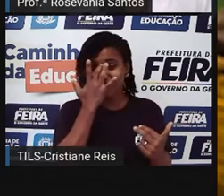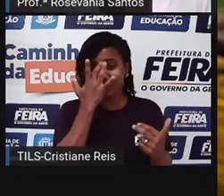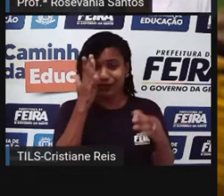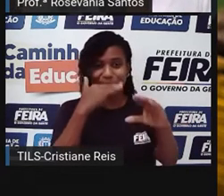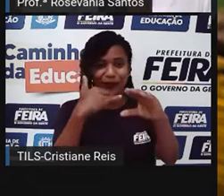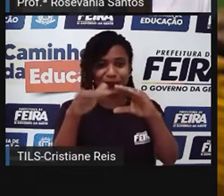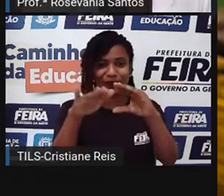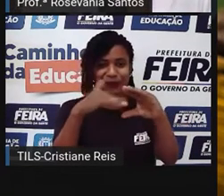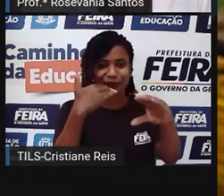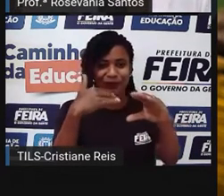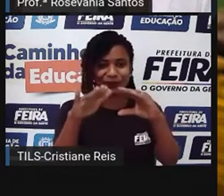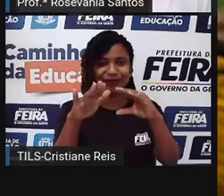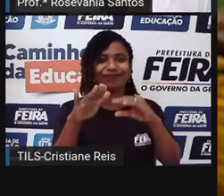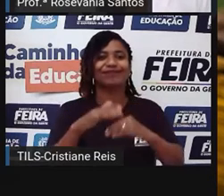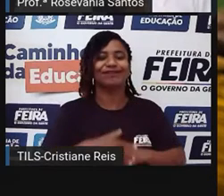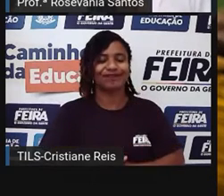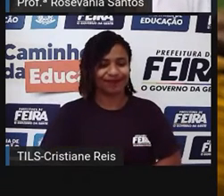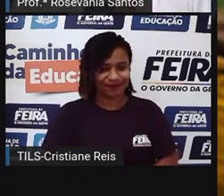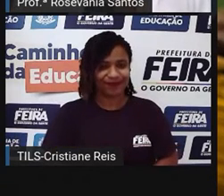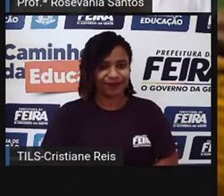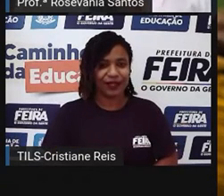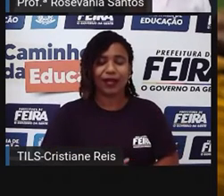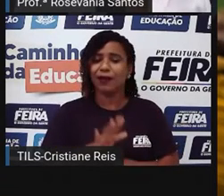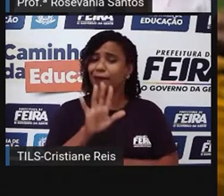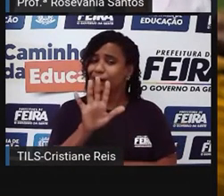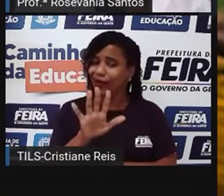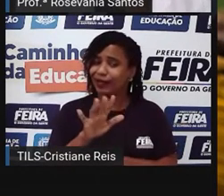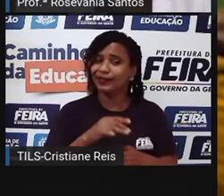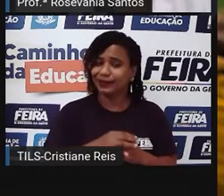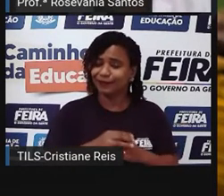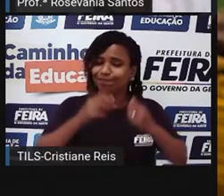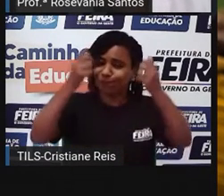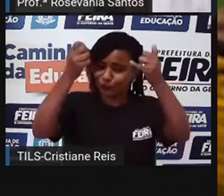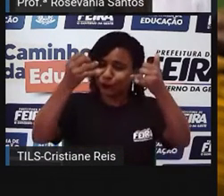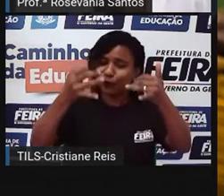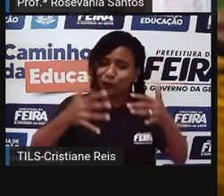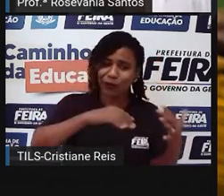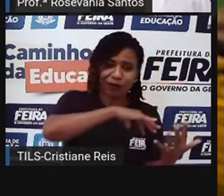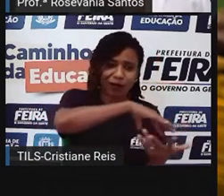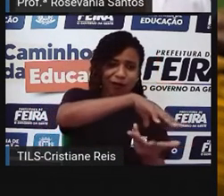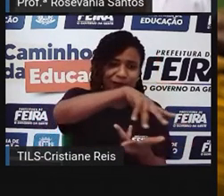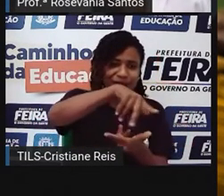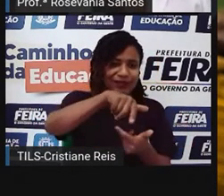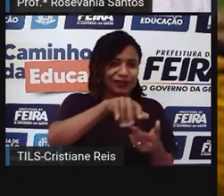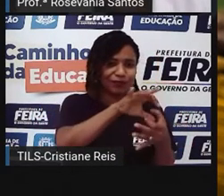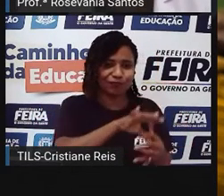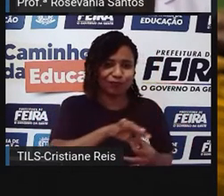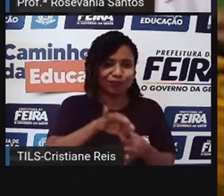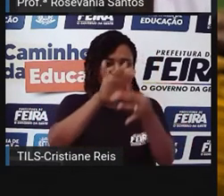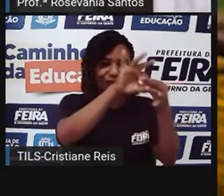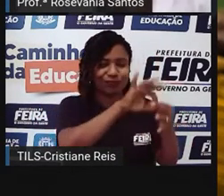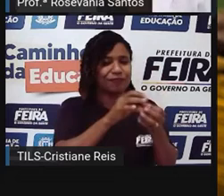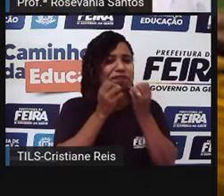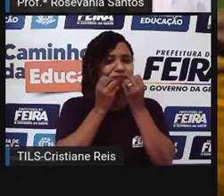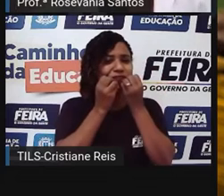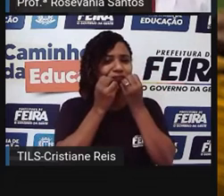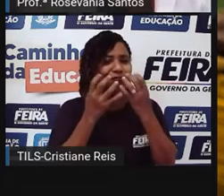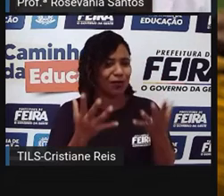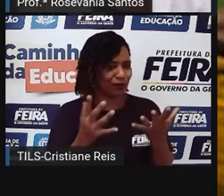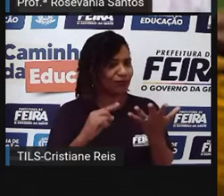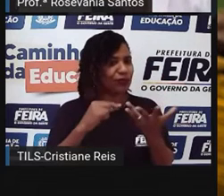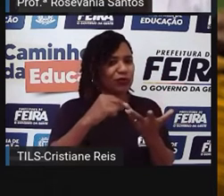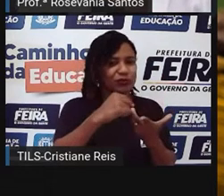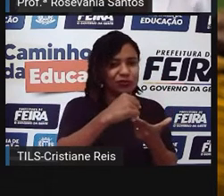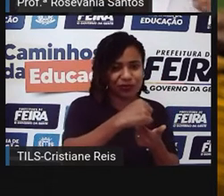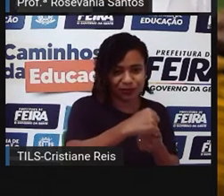isso tudo, a gente deve entender que a globalização, ela tem alguns efeitos. Esses efeitos são positivos, normalmente